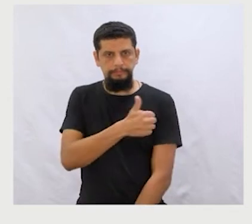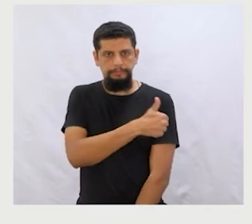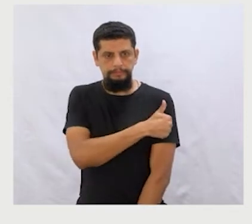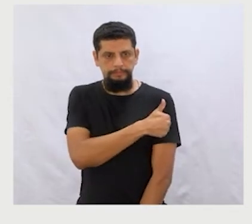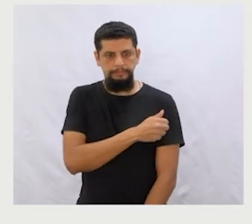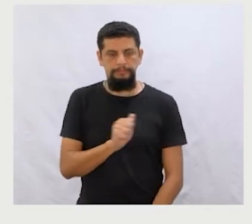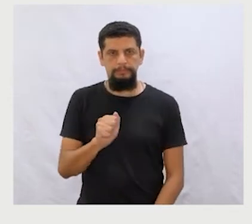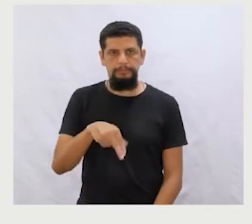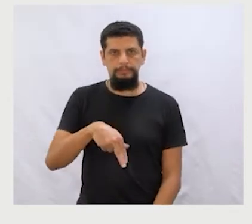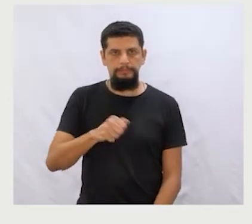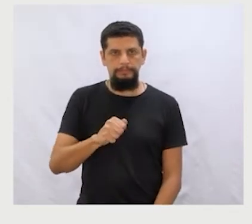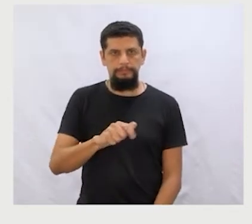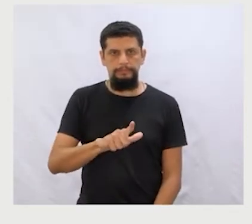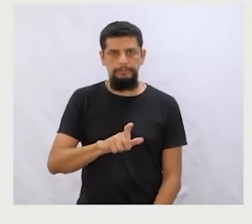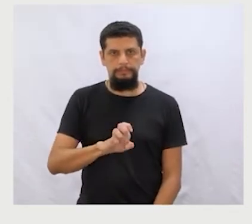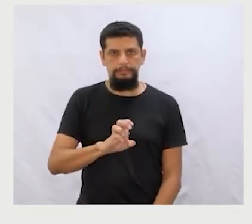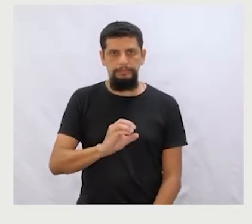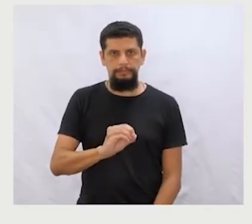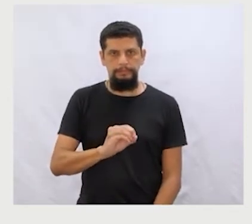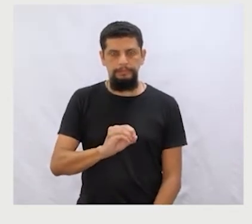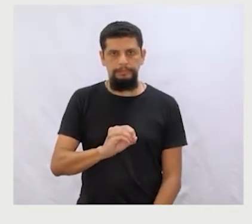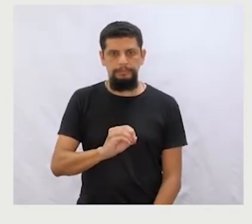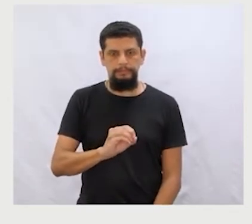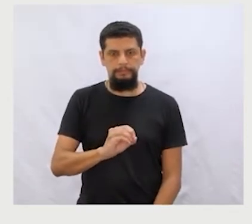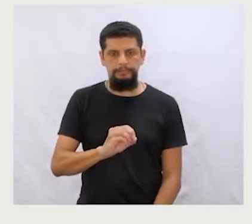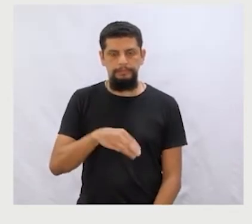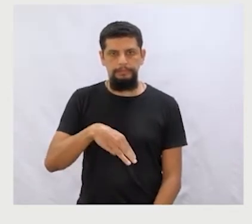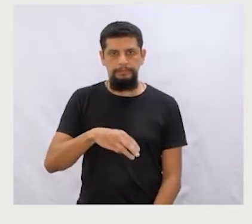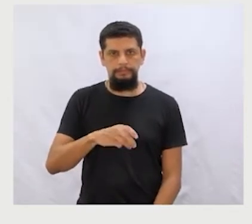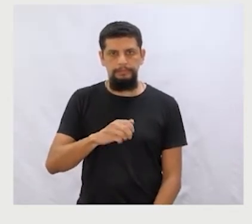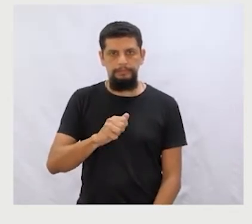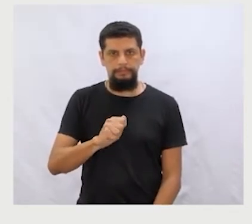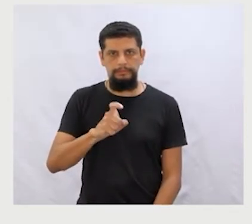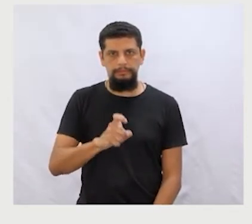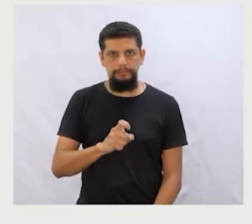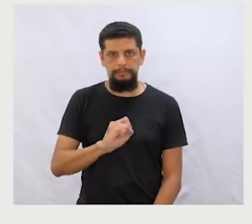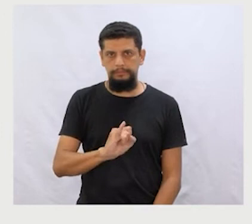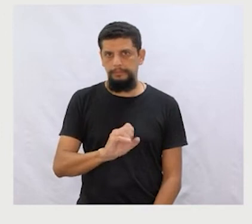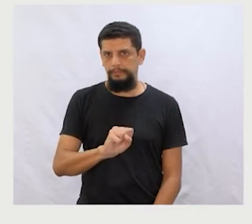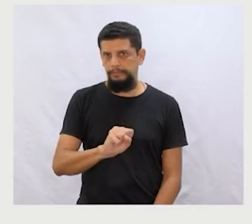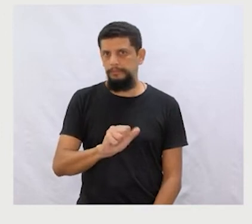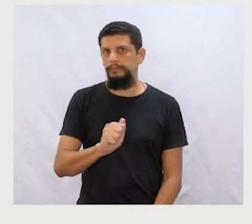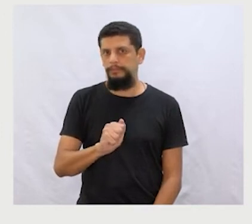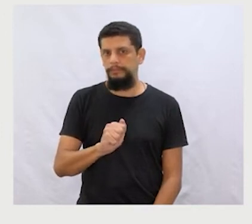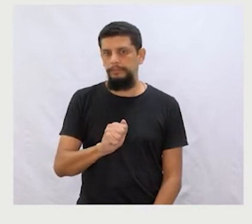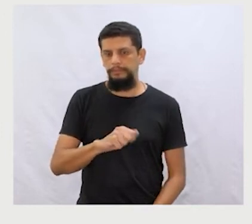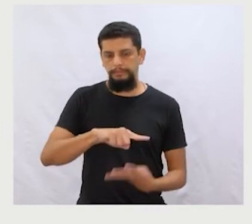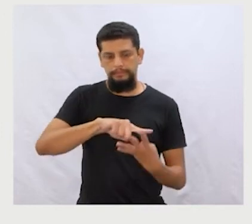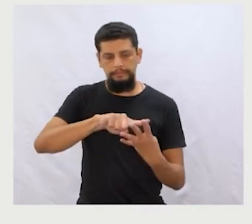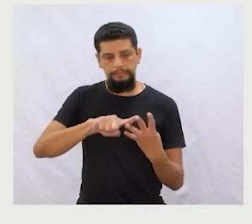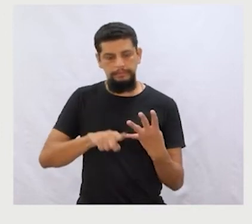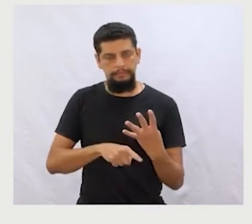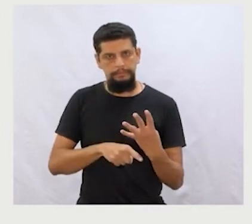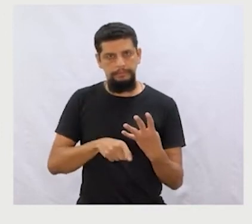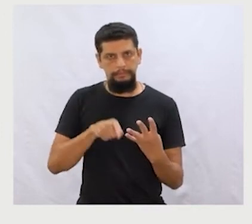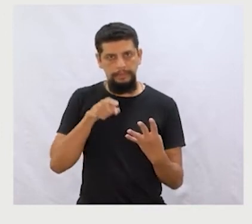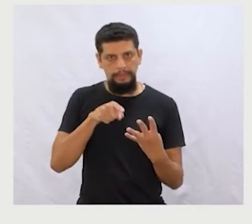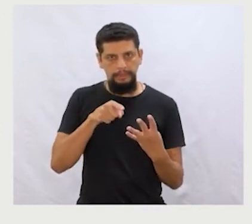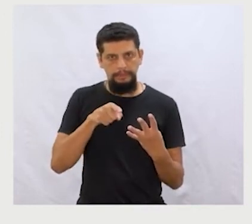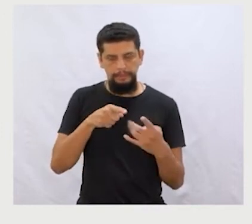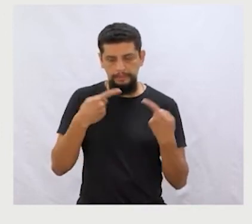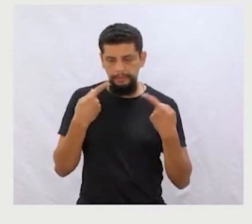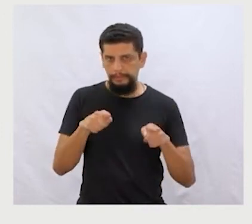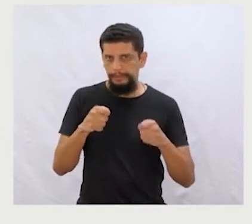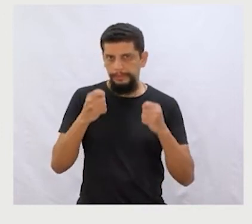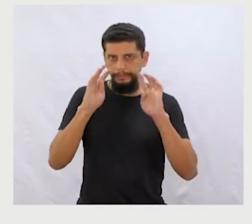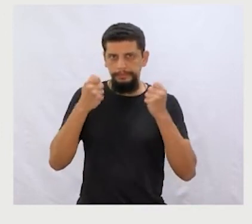aí, né? Nós temos a Ana, o Léo, o Max e a Isa. E esse desafio tem que prestar